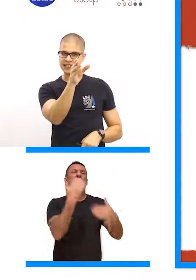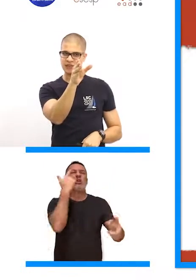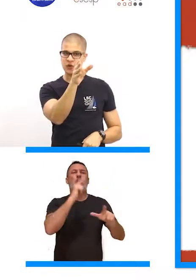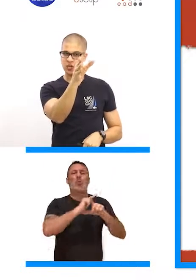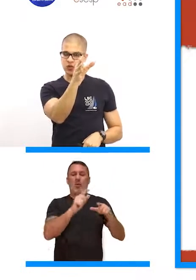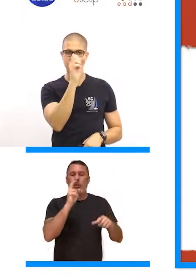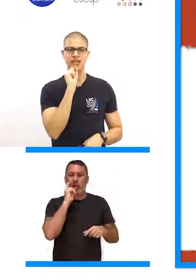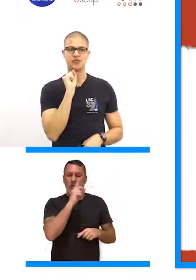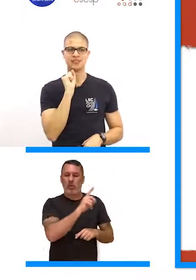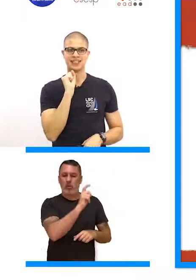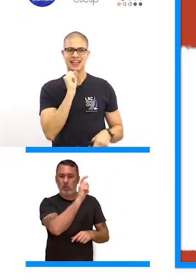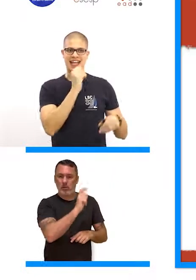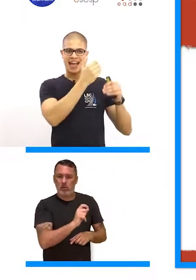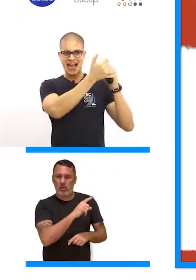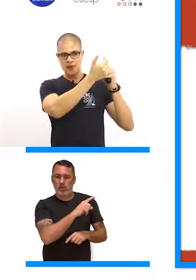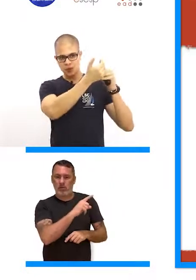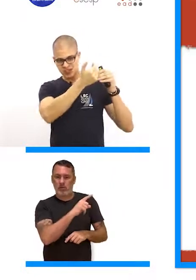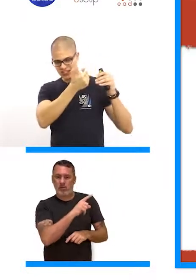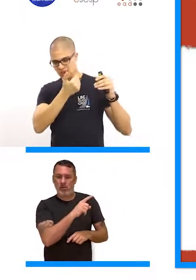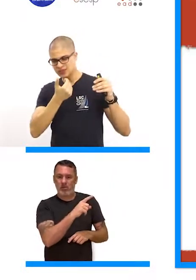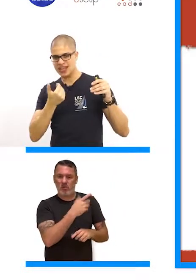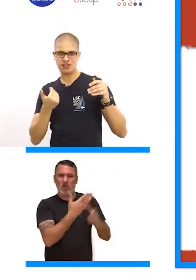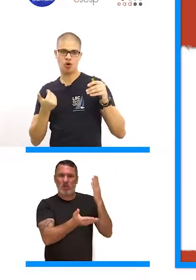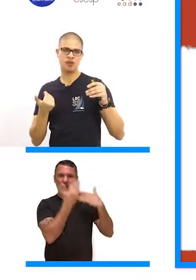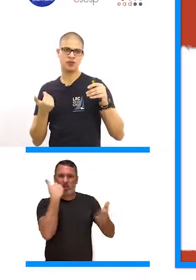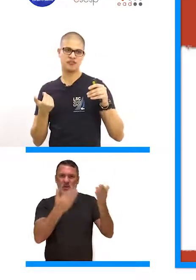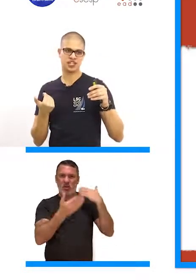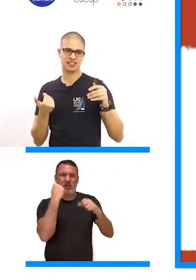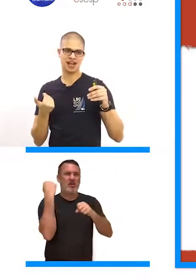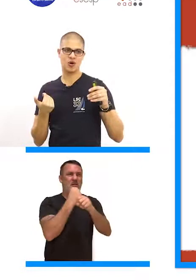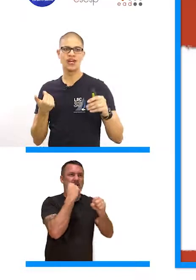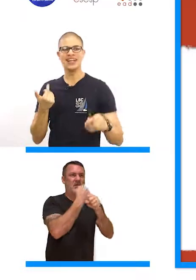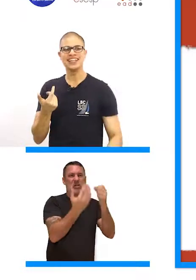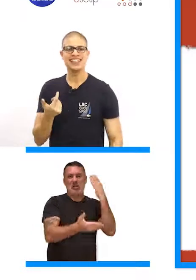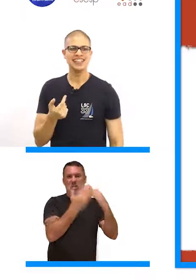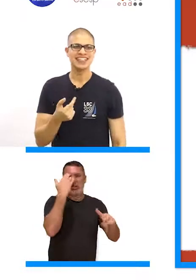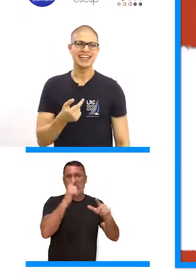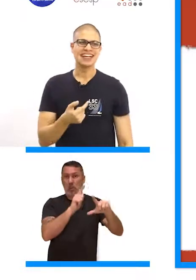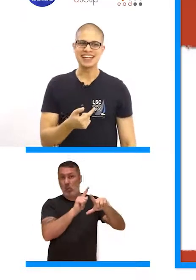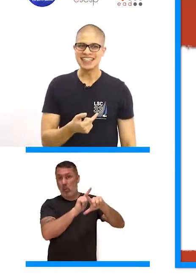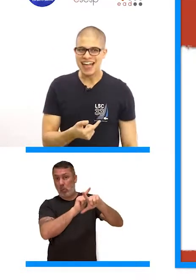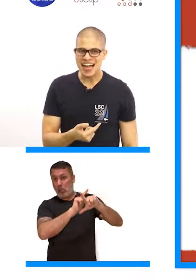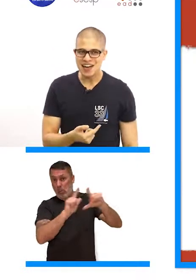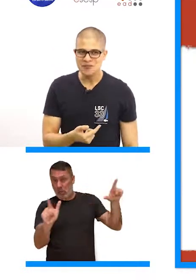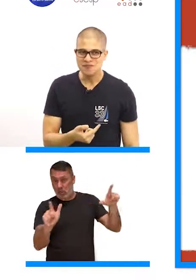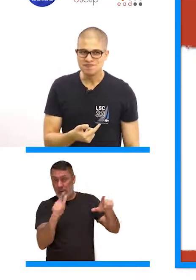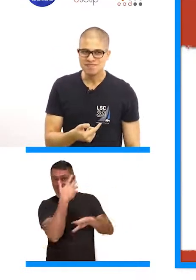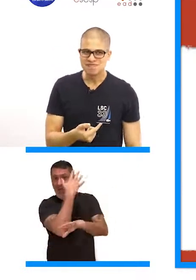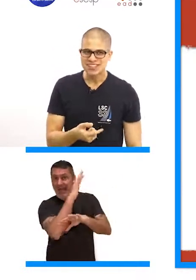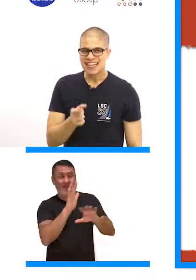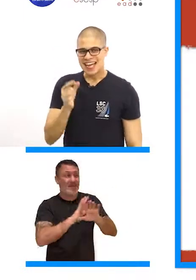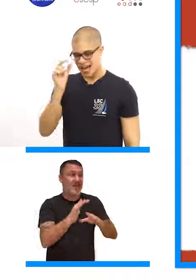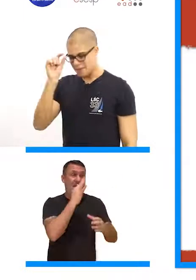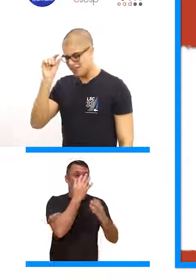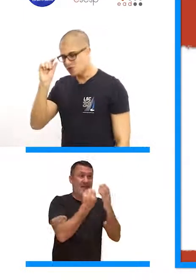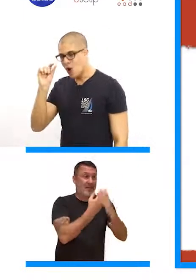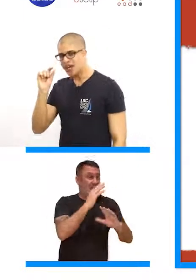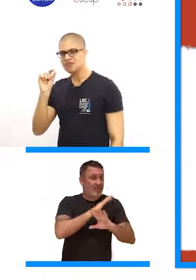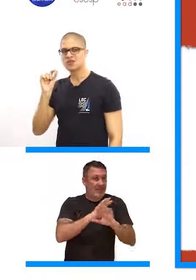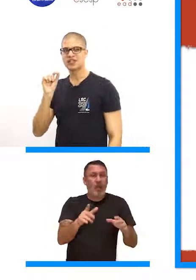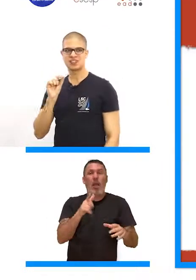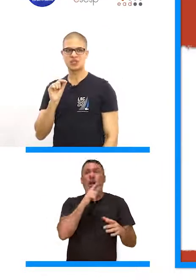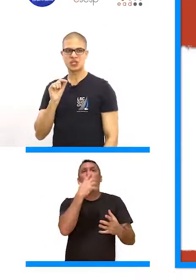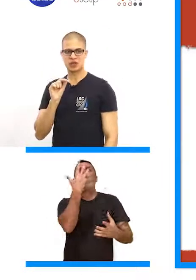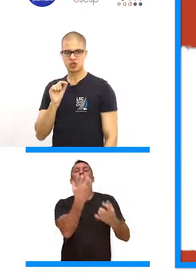ali na figura do meio, a remoção dessa cobertura vegetal e, claro, a